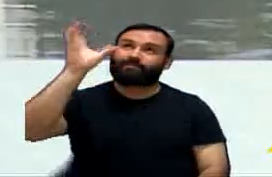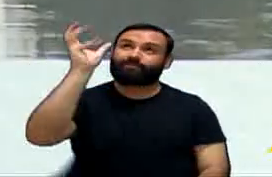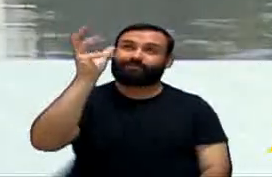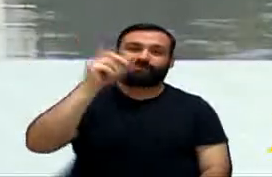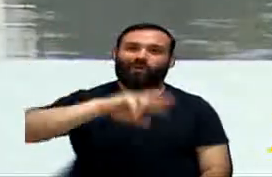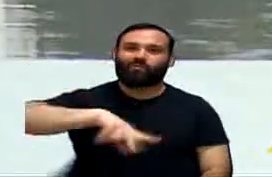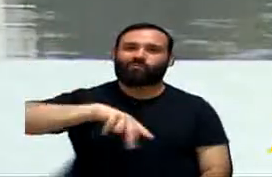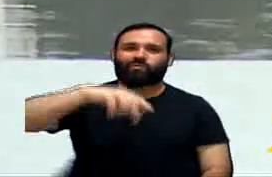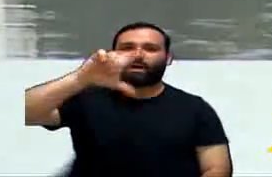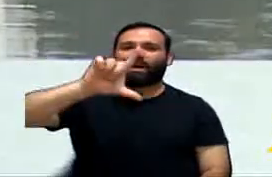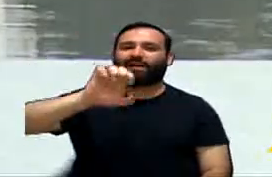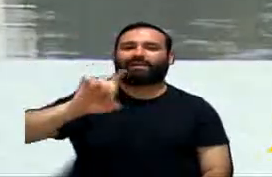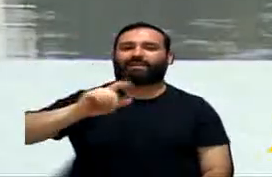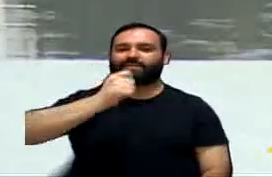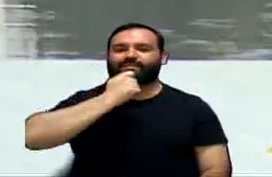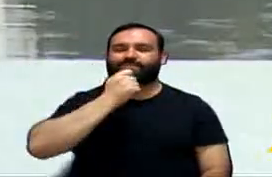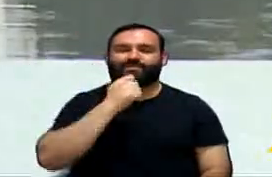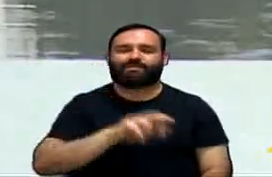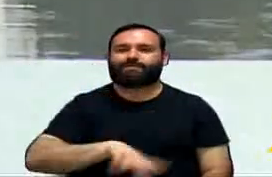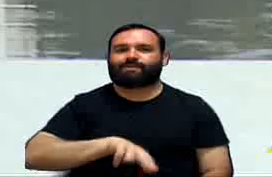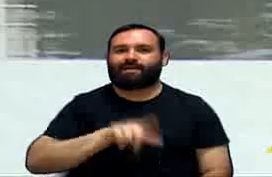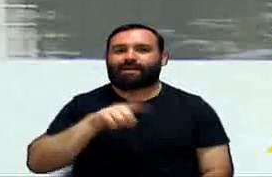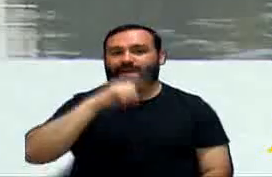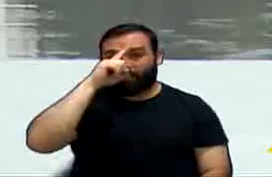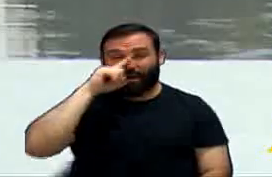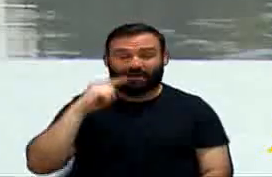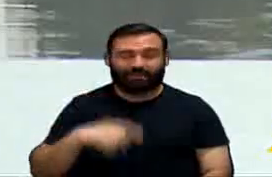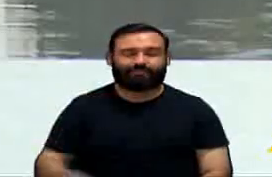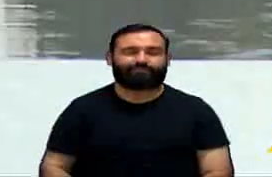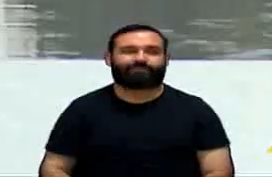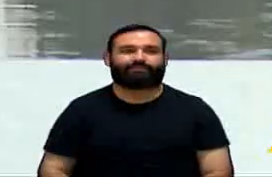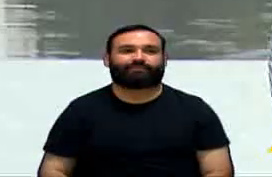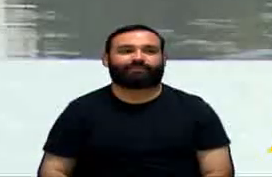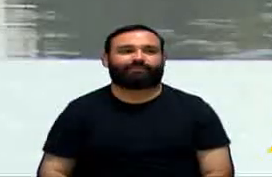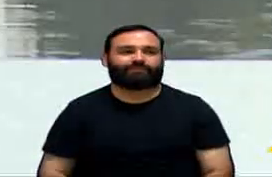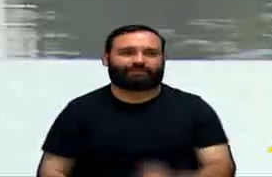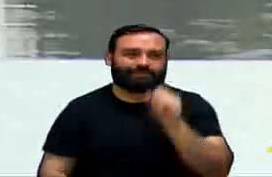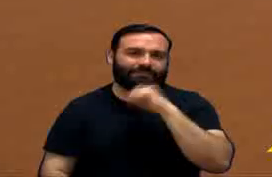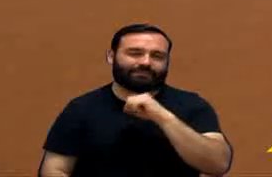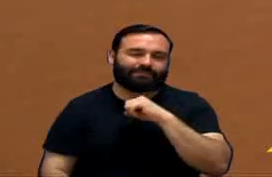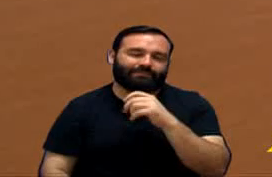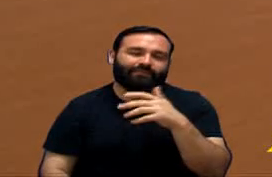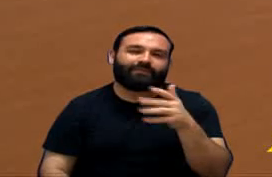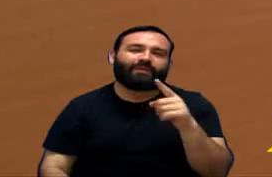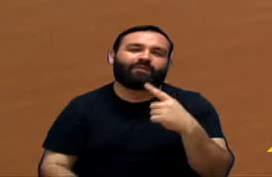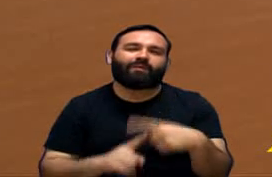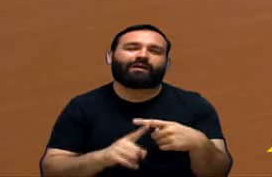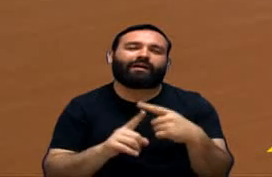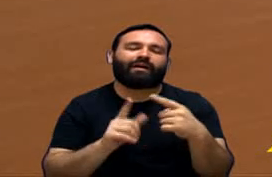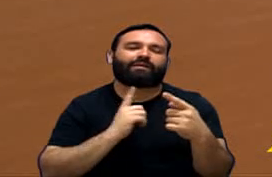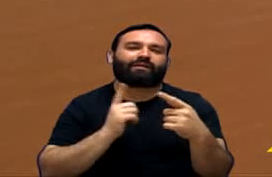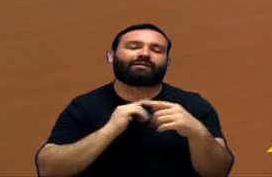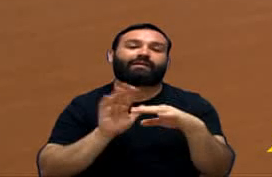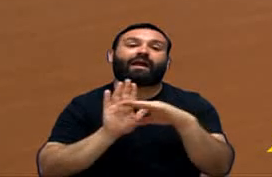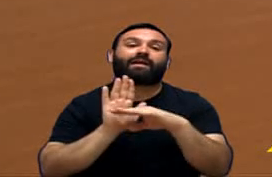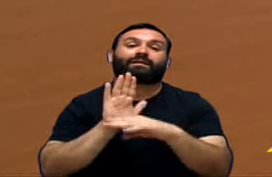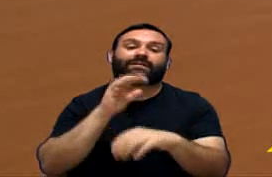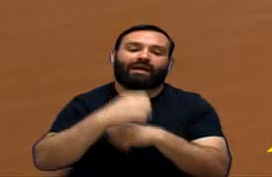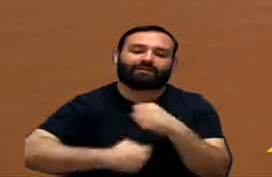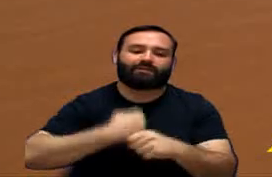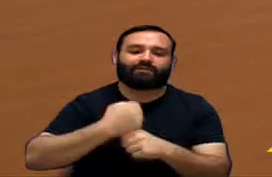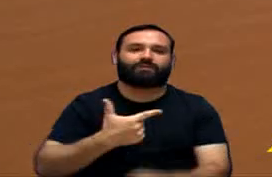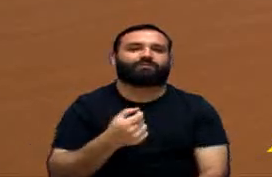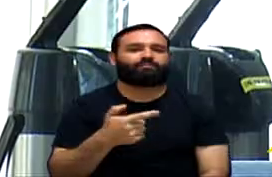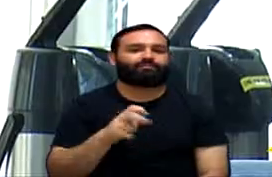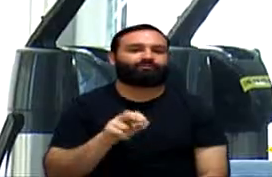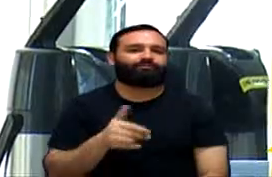não foi a a LED a não não não foi a led foi a amarelinha lá aquela lá antiga lá é que tá na lista do Ano que vem para ser